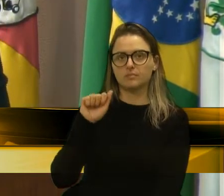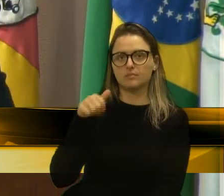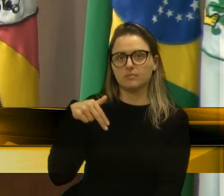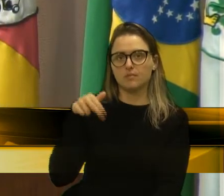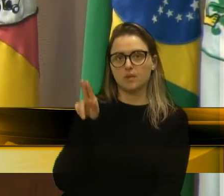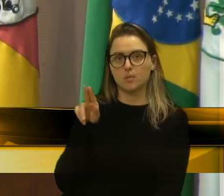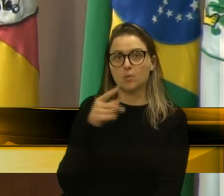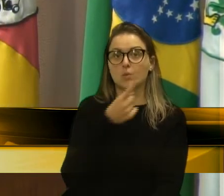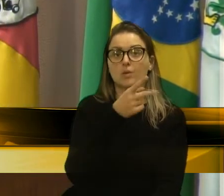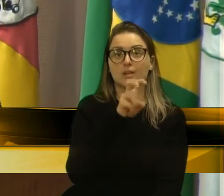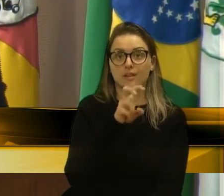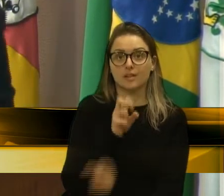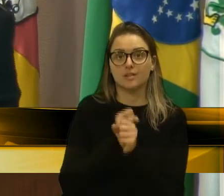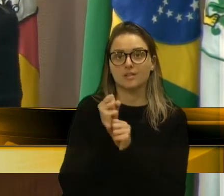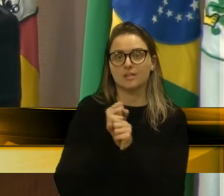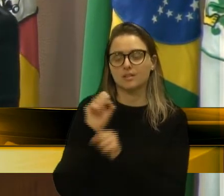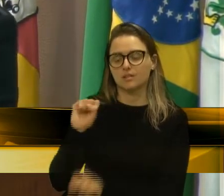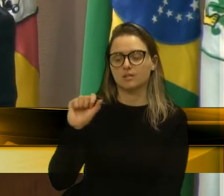SAMU. Né?